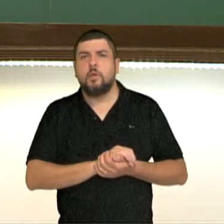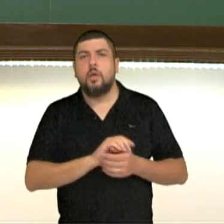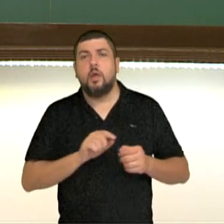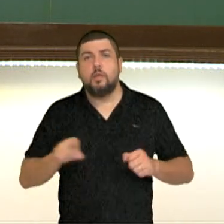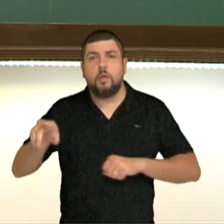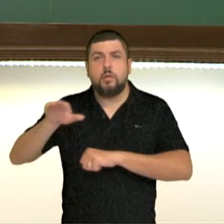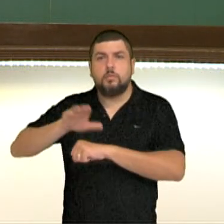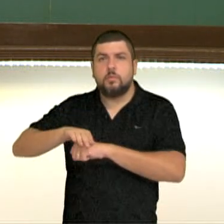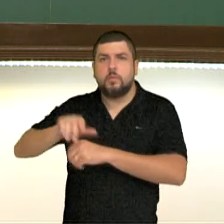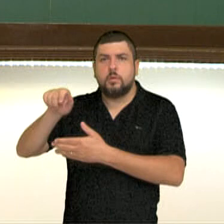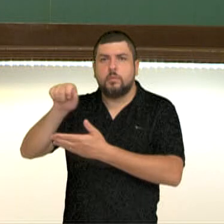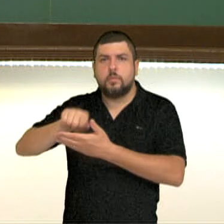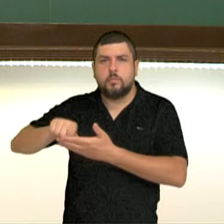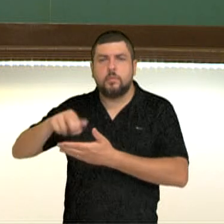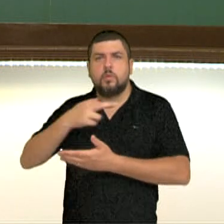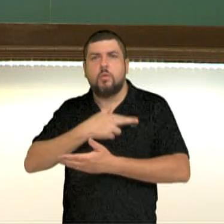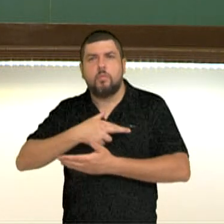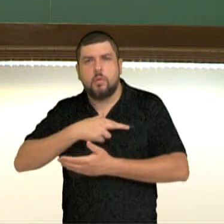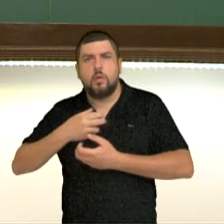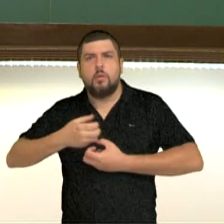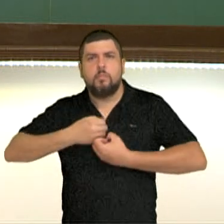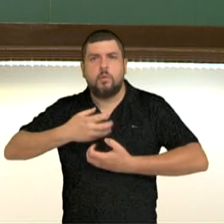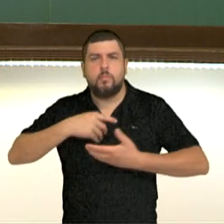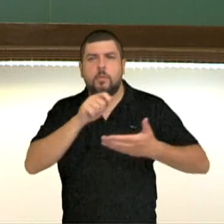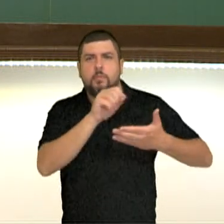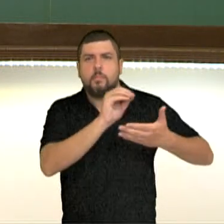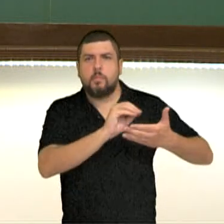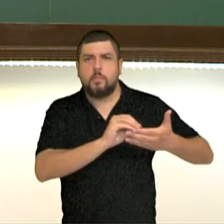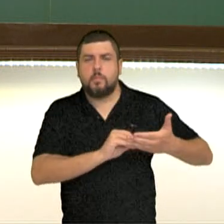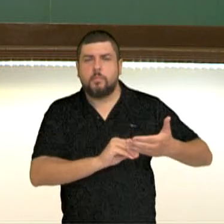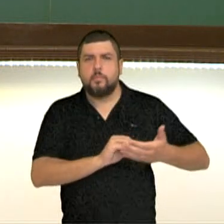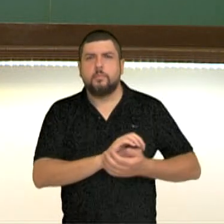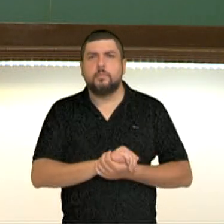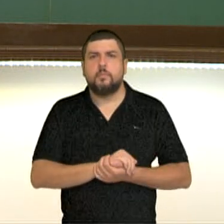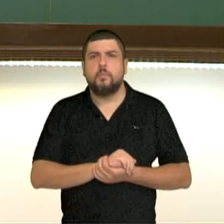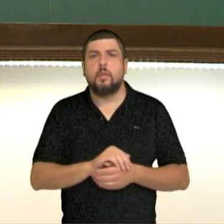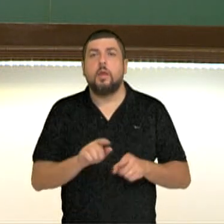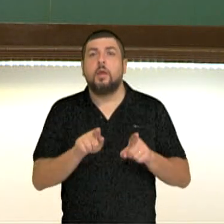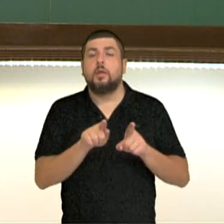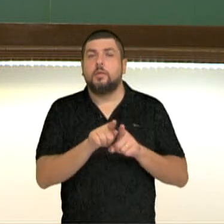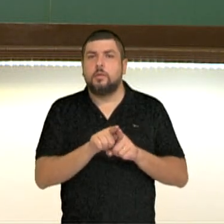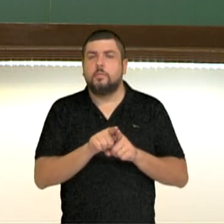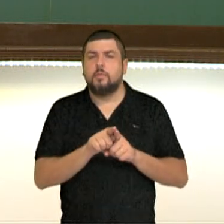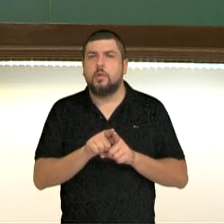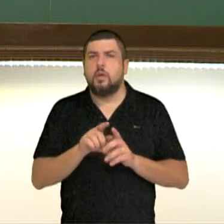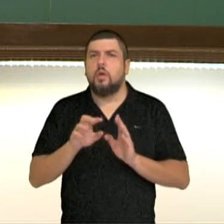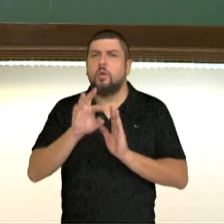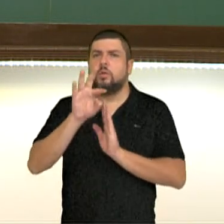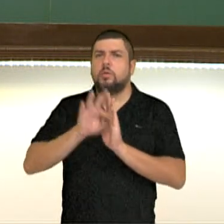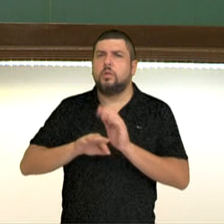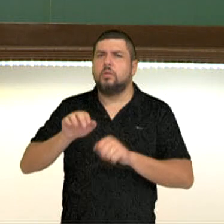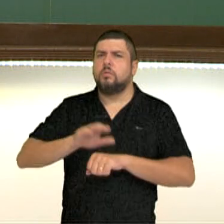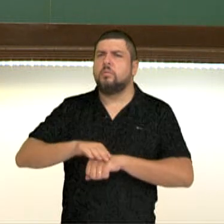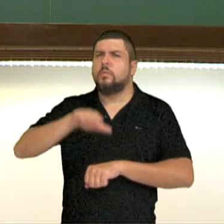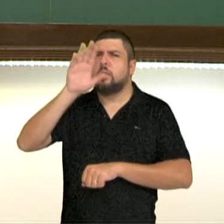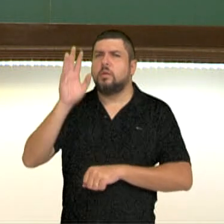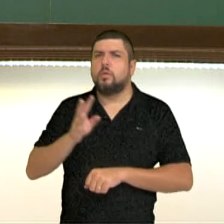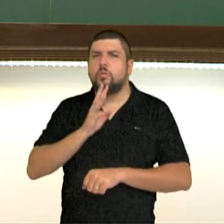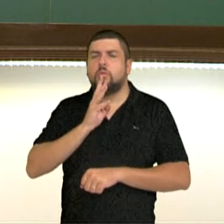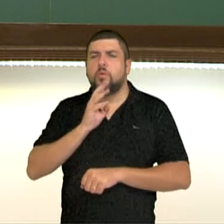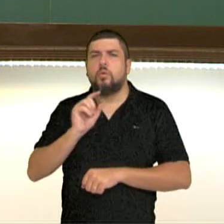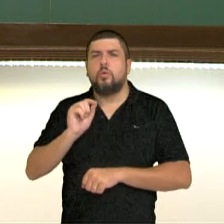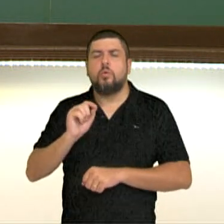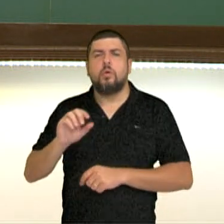poemas. E acrescento ainda uma informação peculiar, ó. Seu texto mais conhecido é O Corvo. Se eu